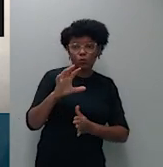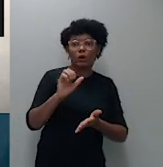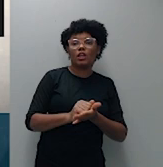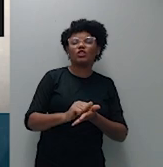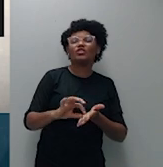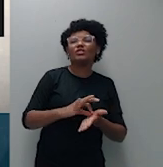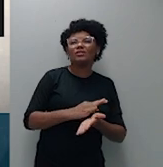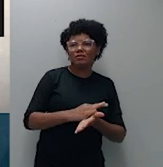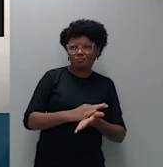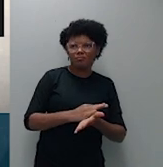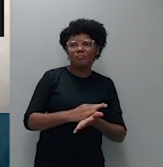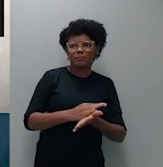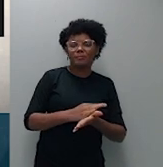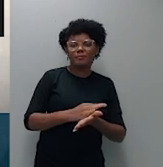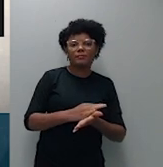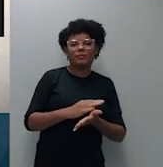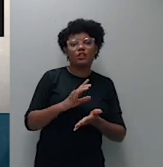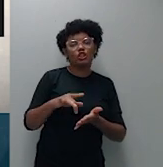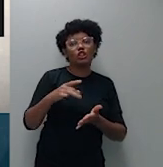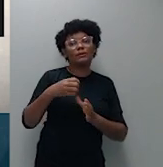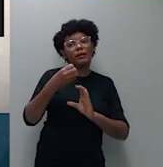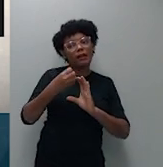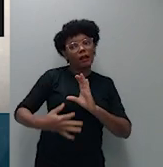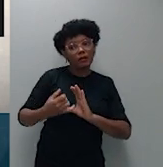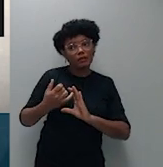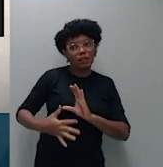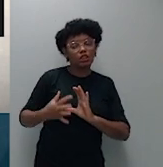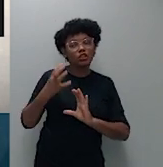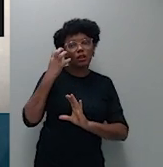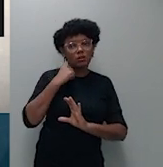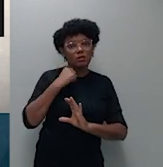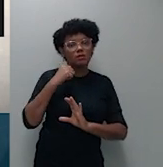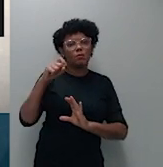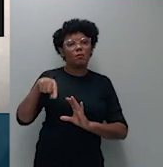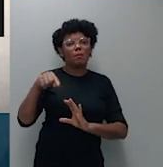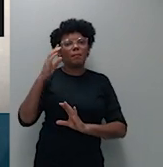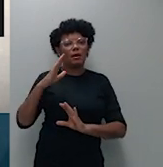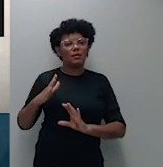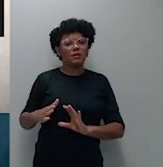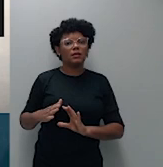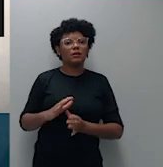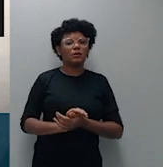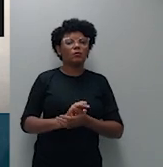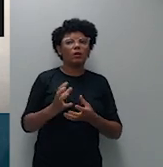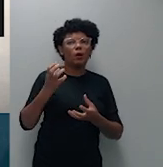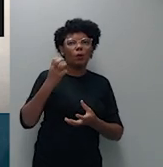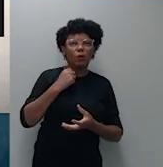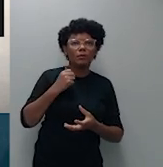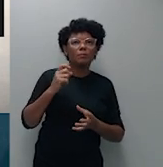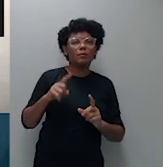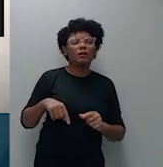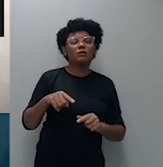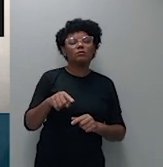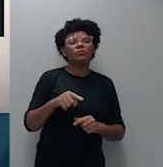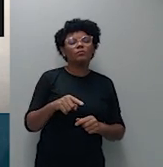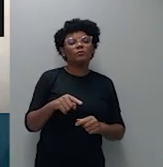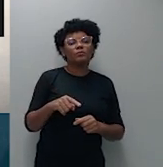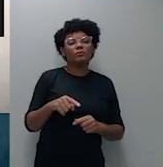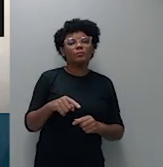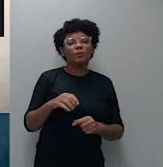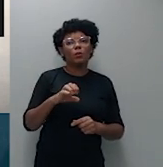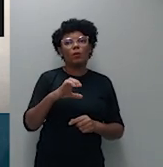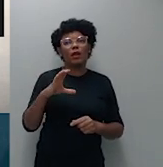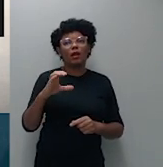no registro de nascimento um potencial caracterização de adoção à brasileira lêndeas para o funcionário contratado